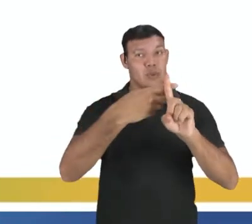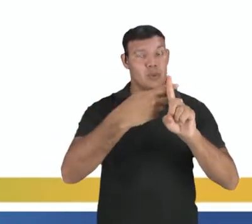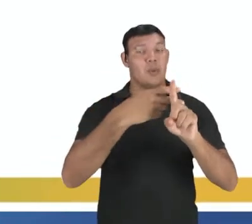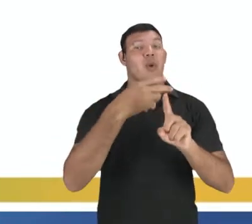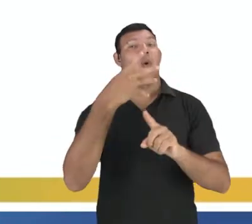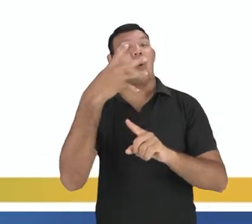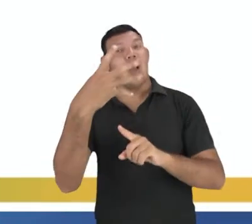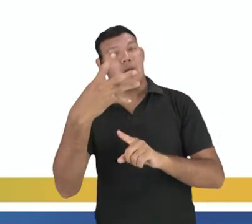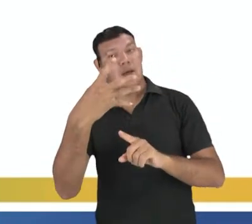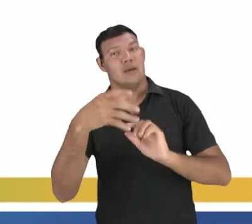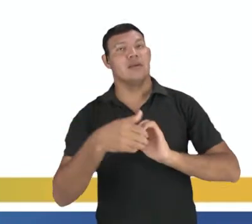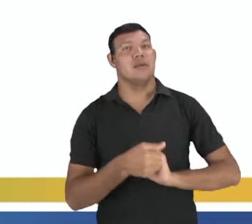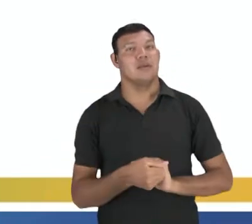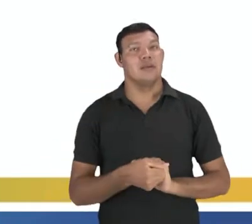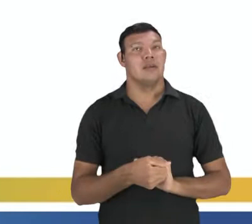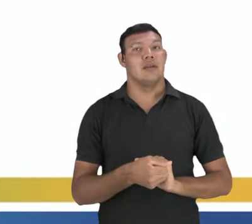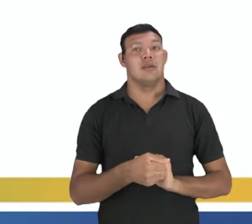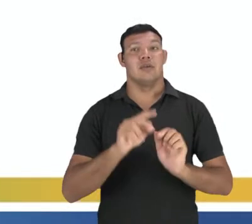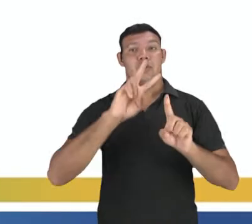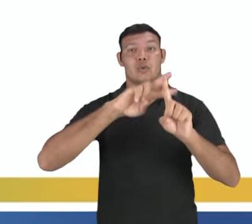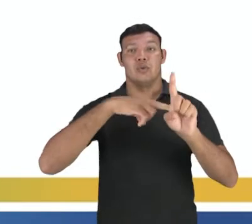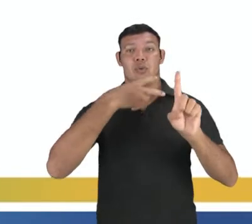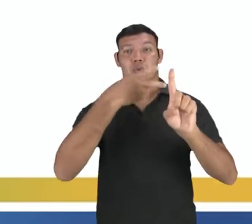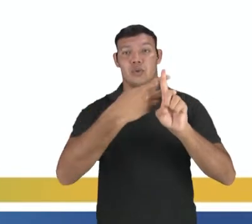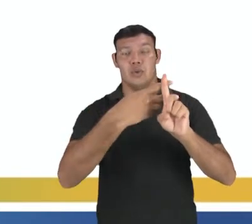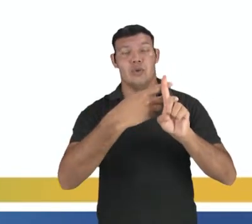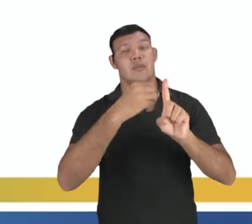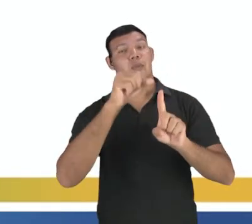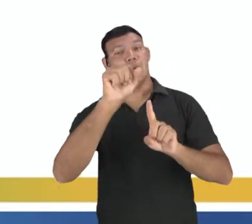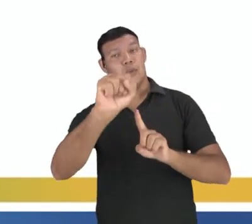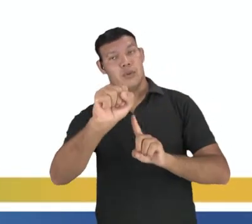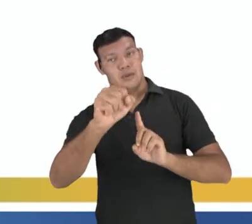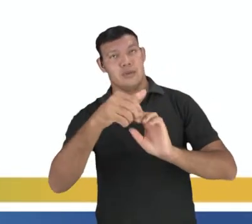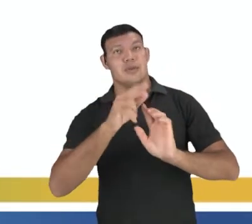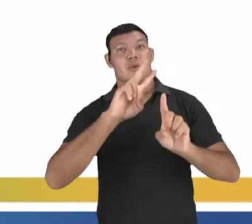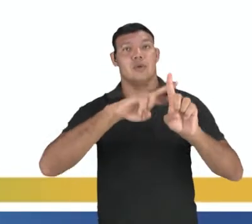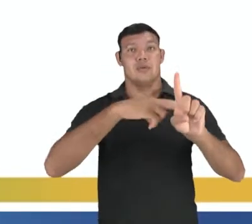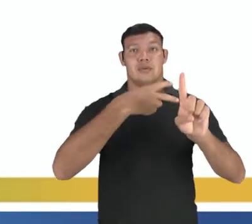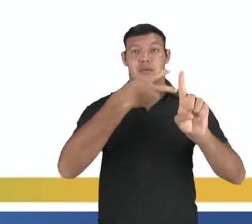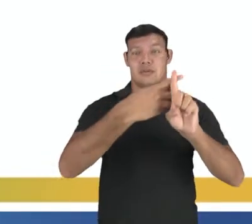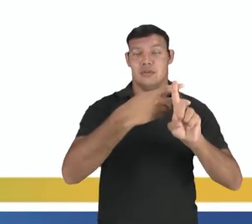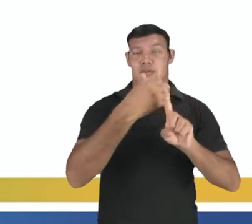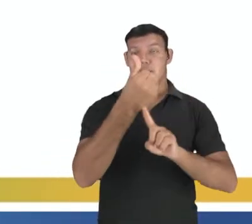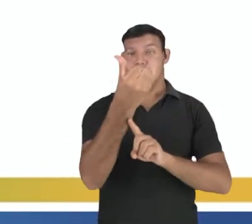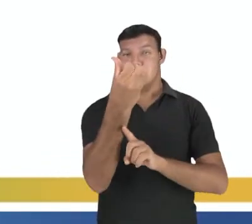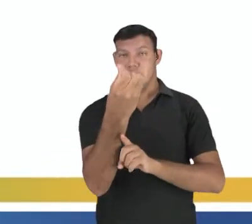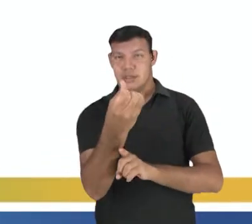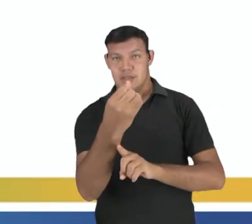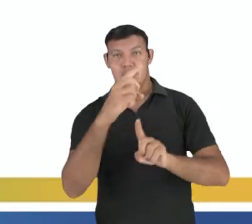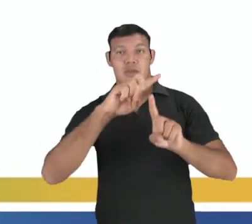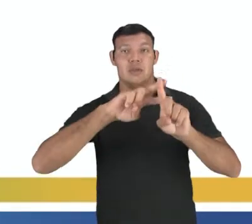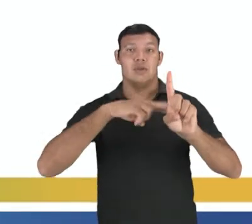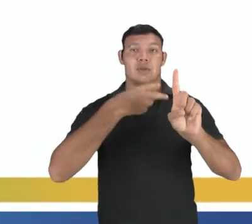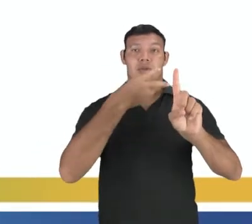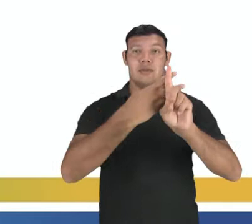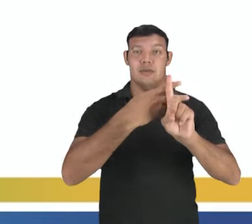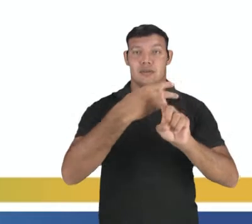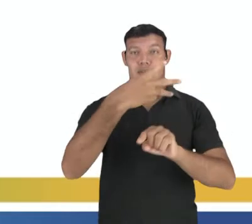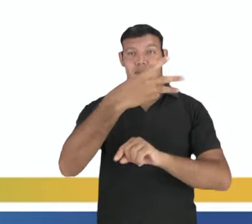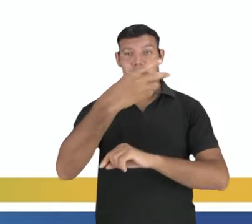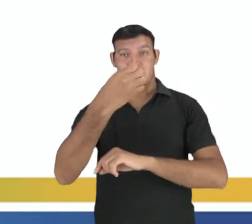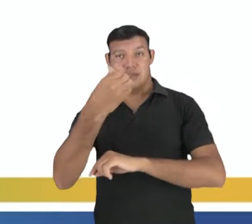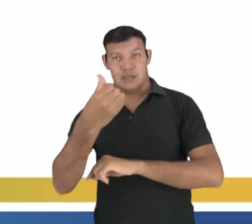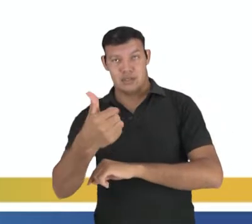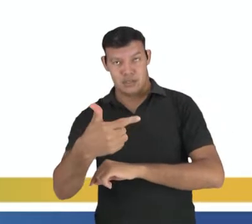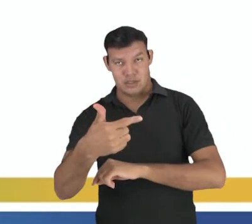4. Dobro de 4? 8. Dobro, 16. Dobro,